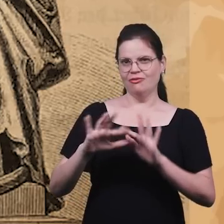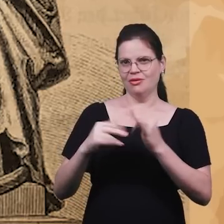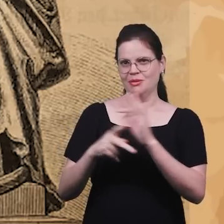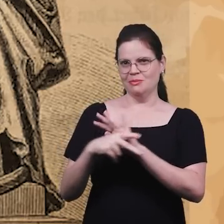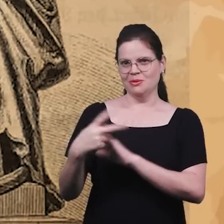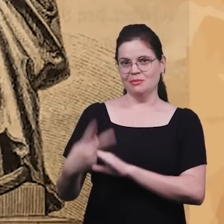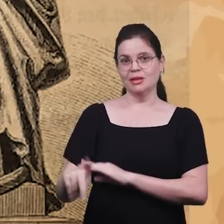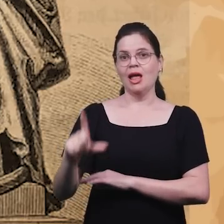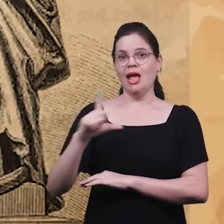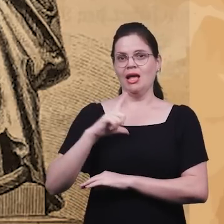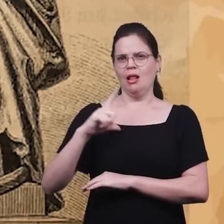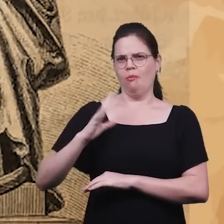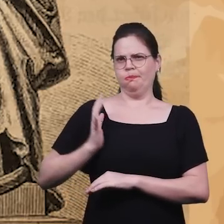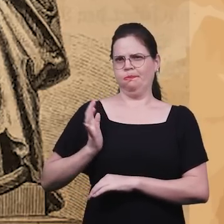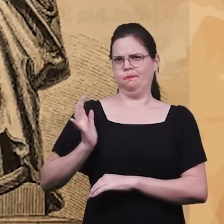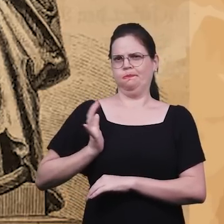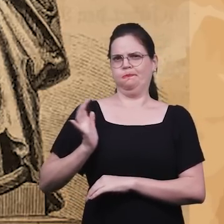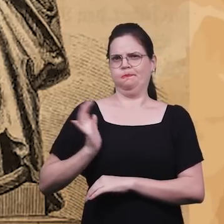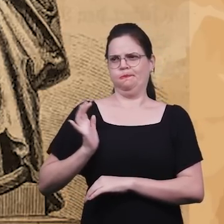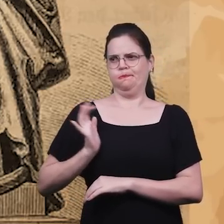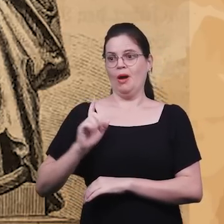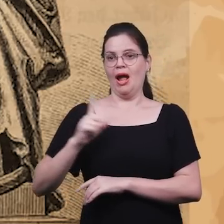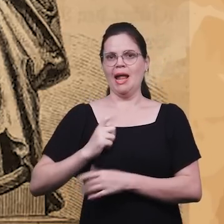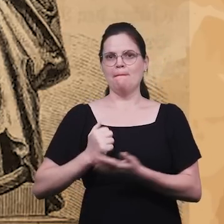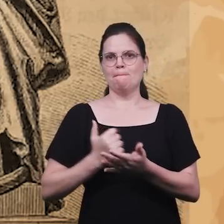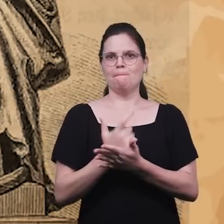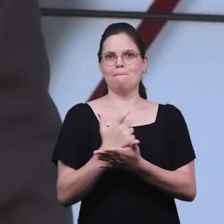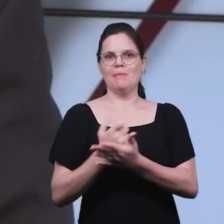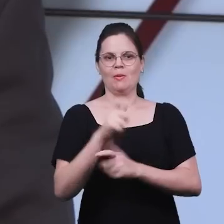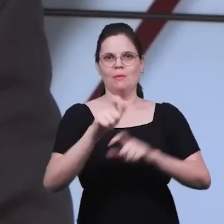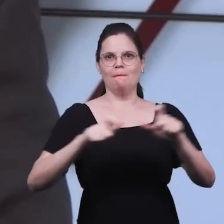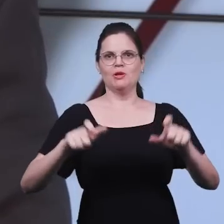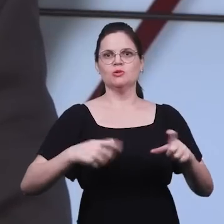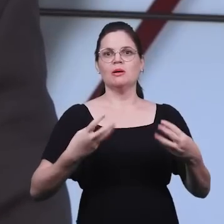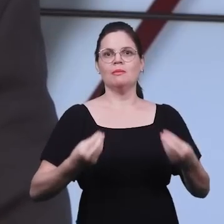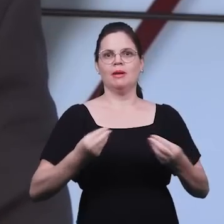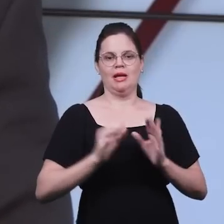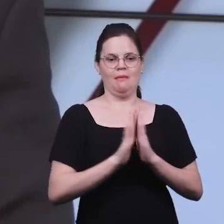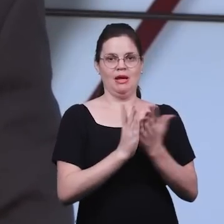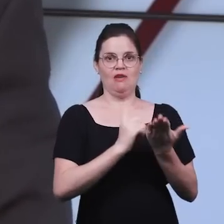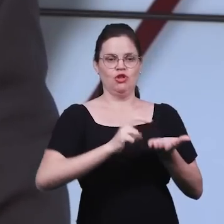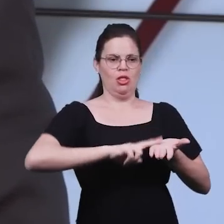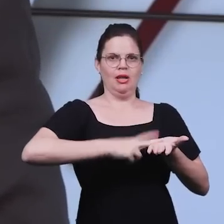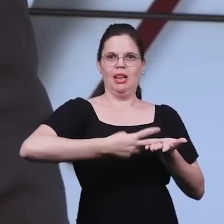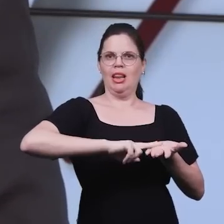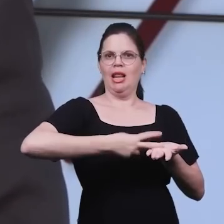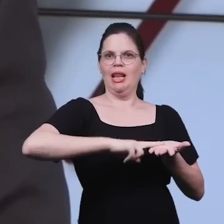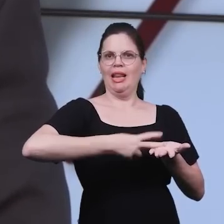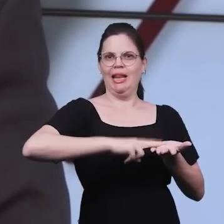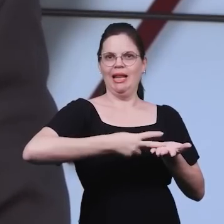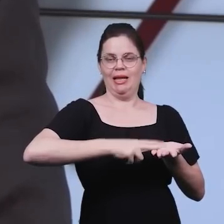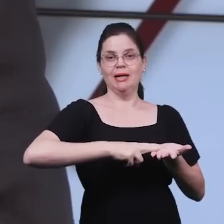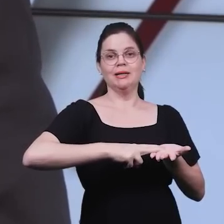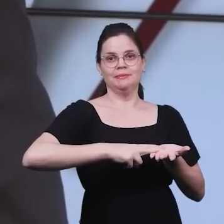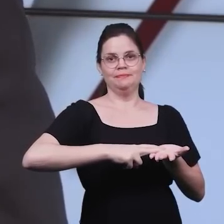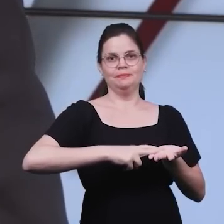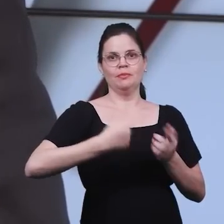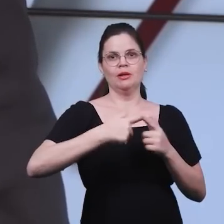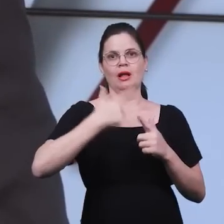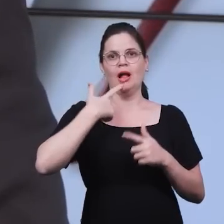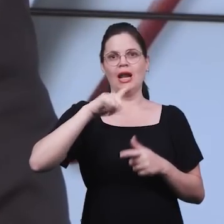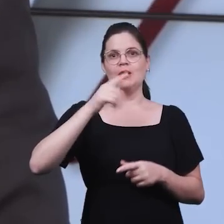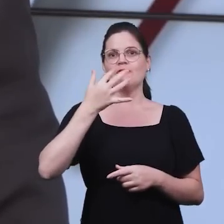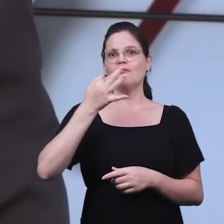pagou pessoas para traduzir a Bíblia, ele conseguiu traduzir uma parte da Bíblia para a